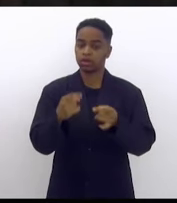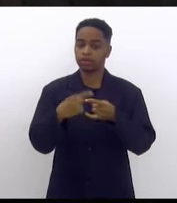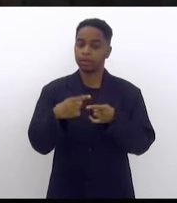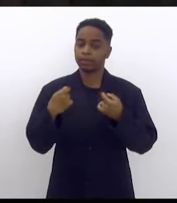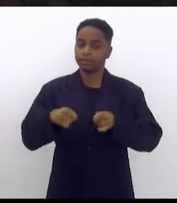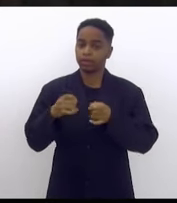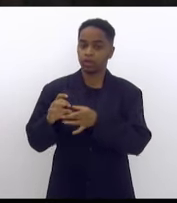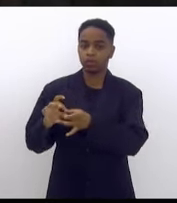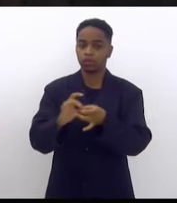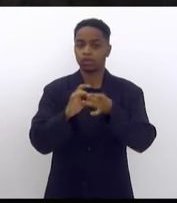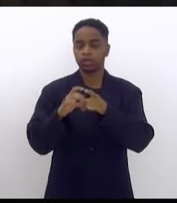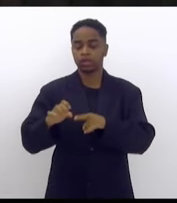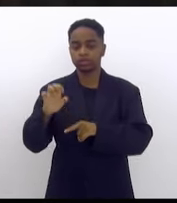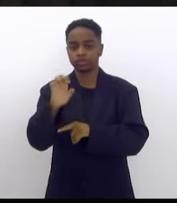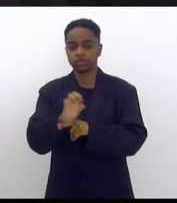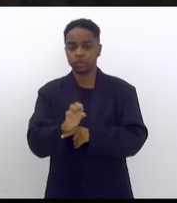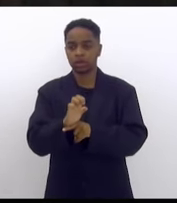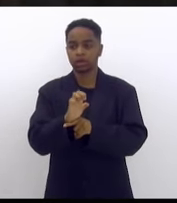União, Estado,